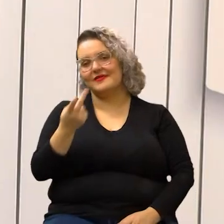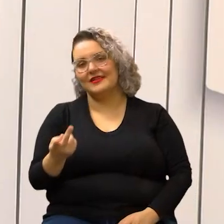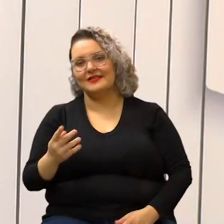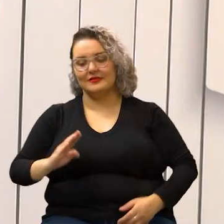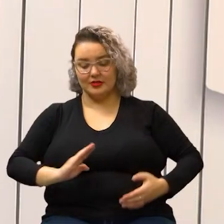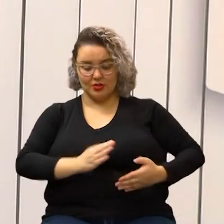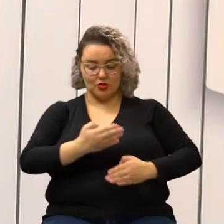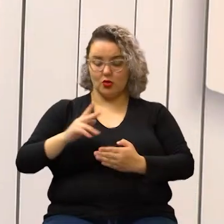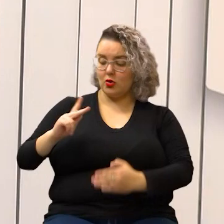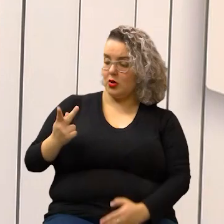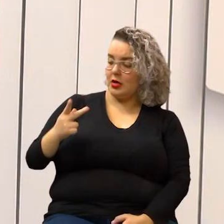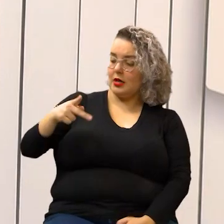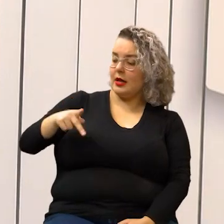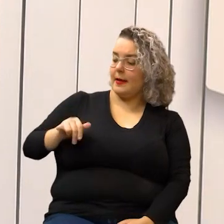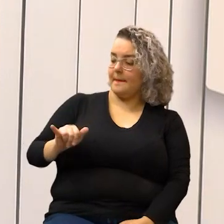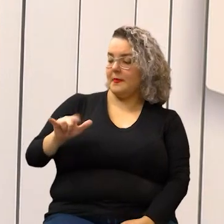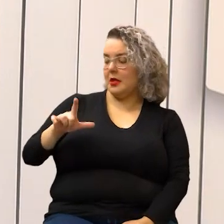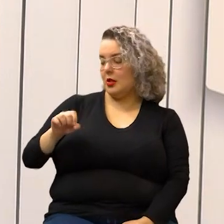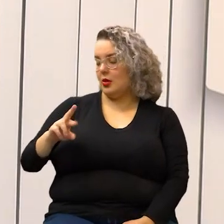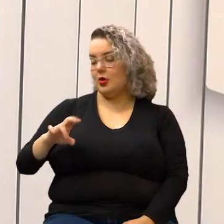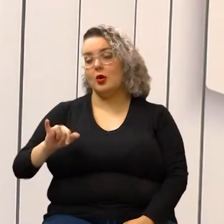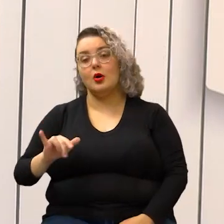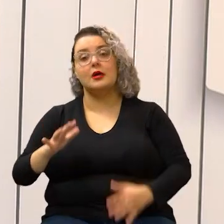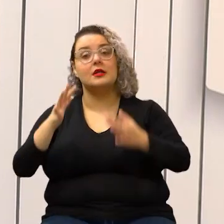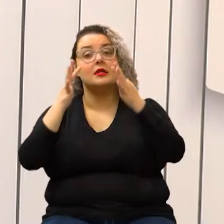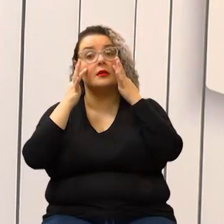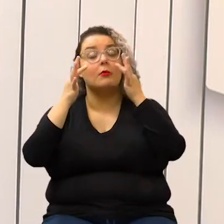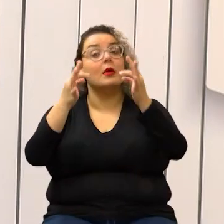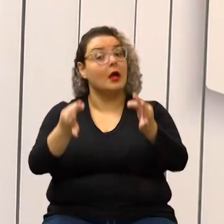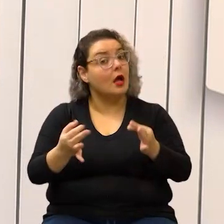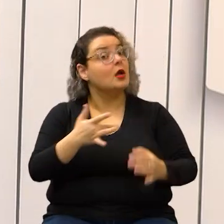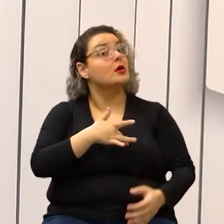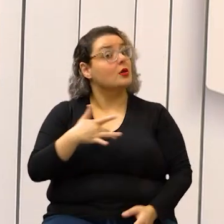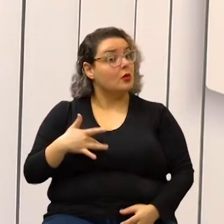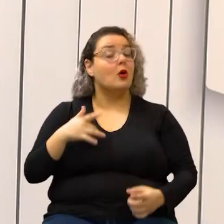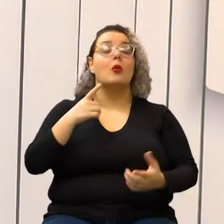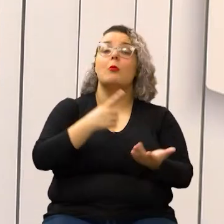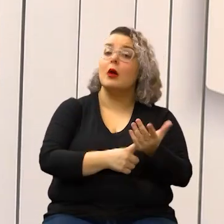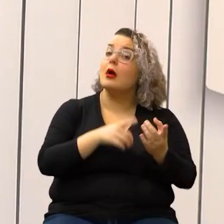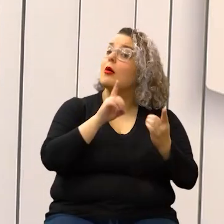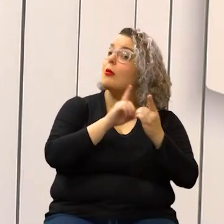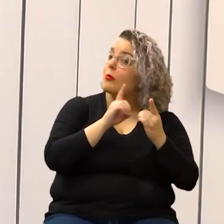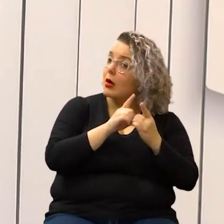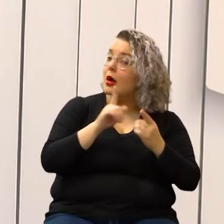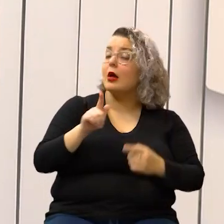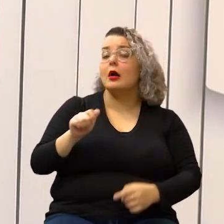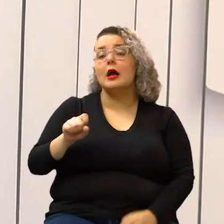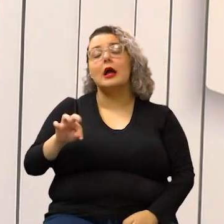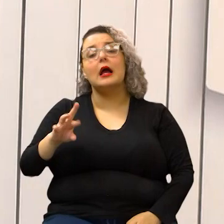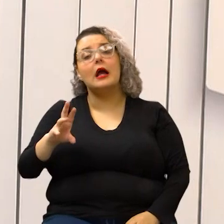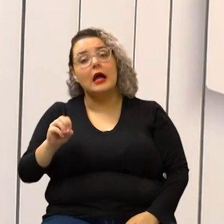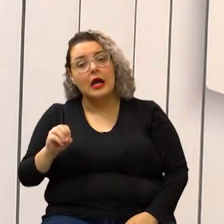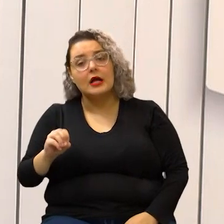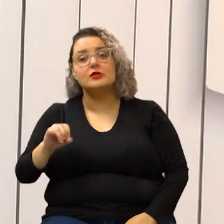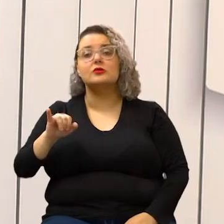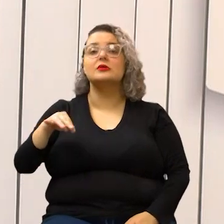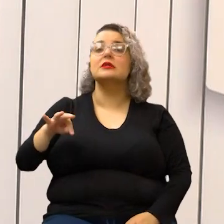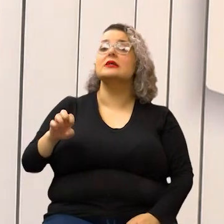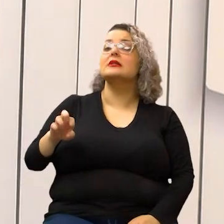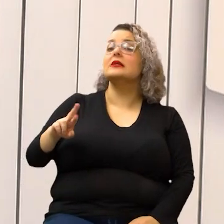Gente, falamos sobre a bactéria H. pylori. Então, fique atento à sua saúde, marque uma consulta com